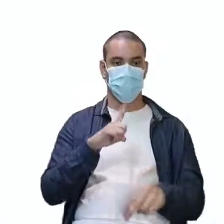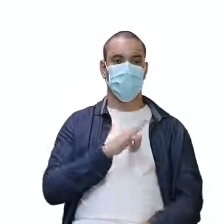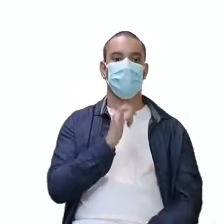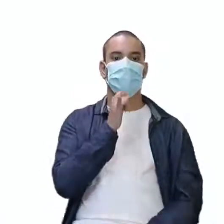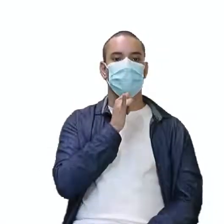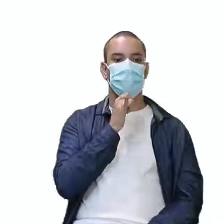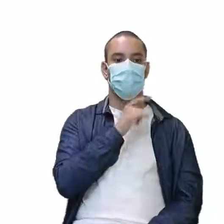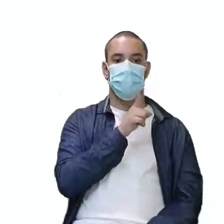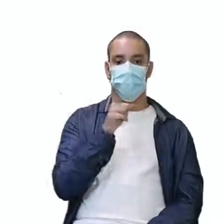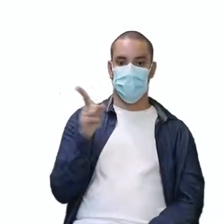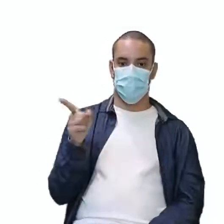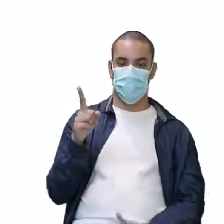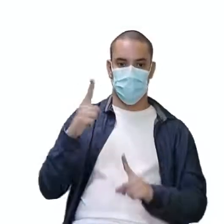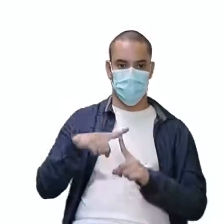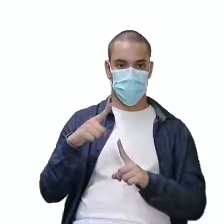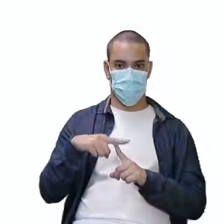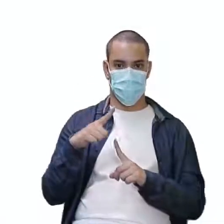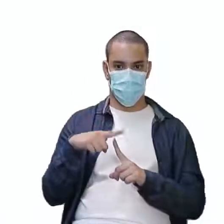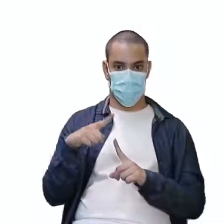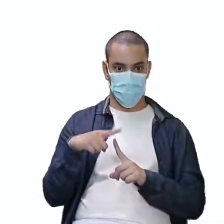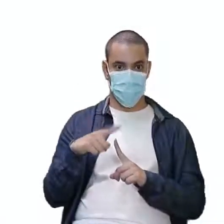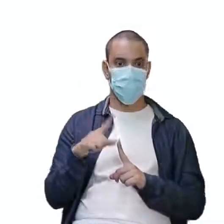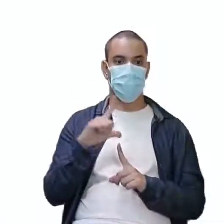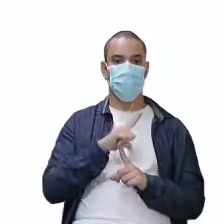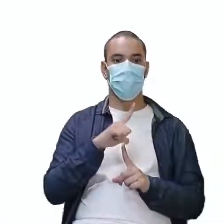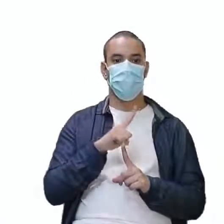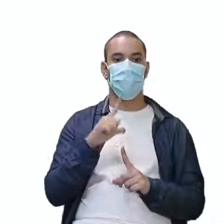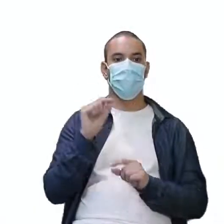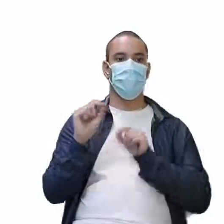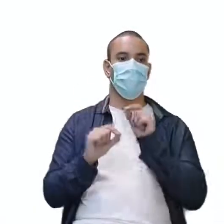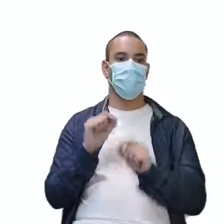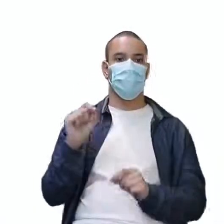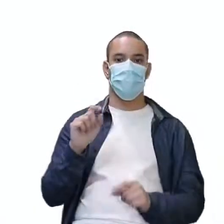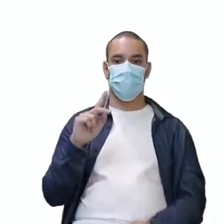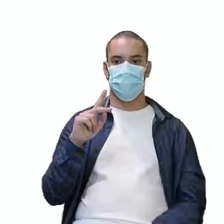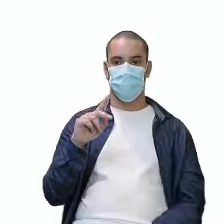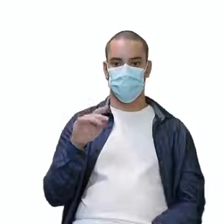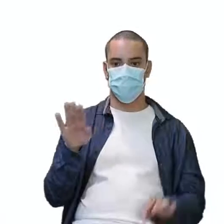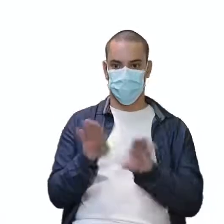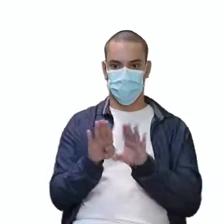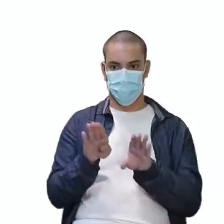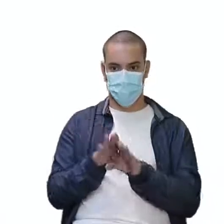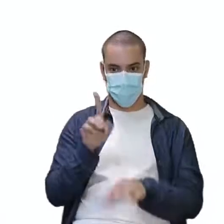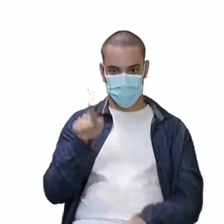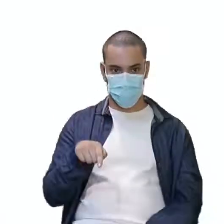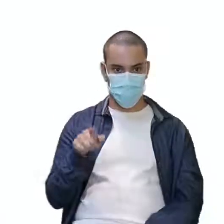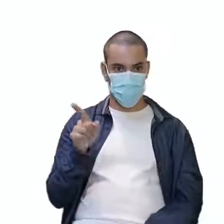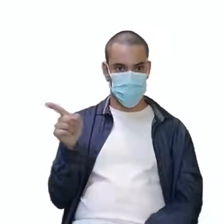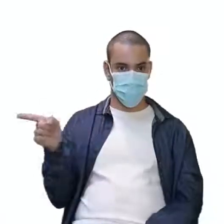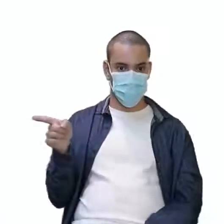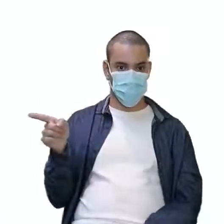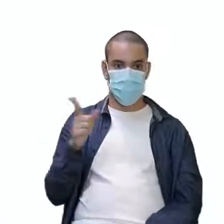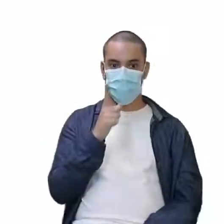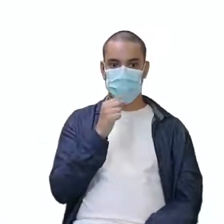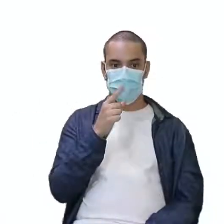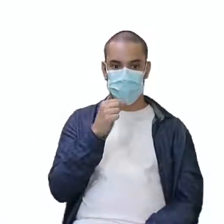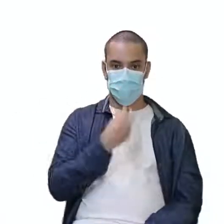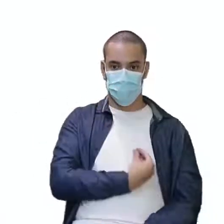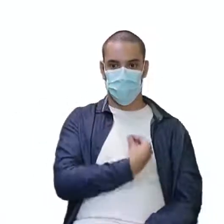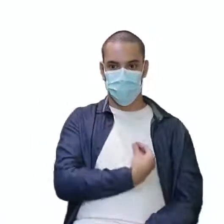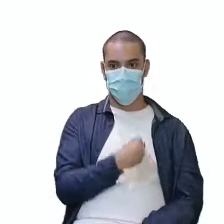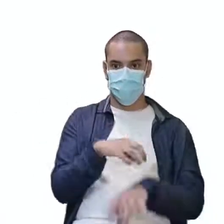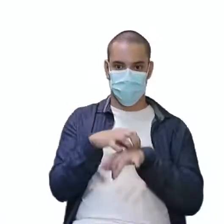exemplo desse tipo de deslocamento. Aqui a gente tem uma hidra, que também é um quinidário. As águas-vivas